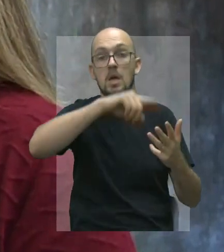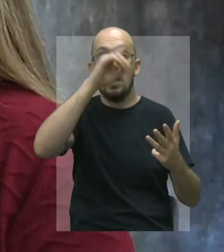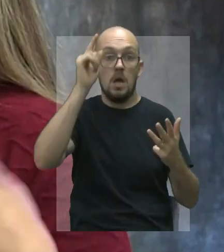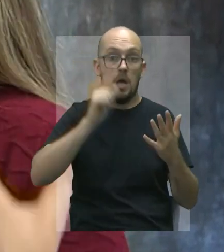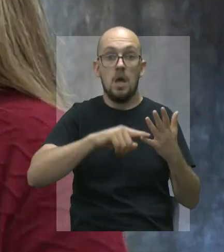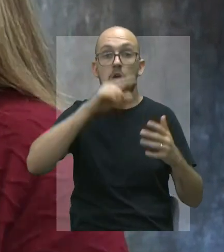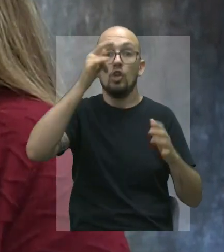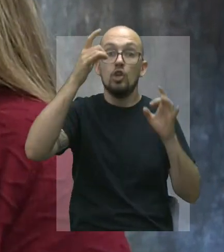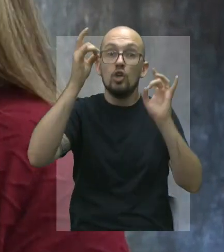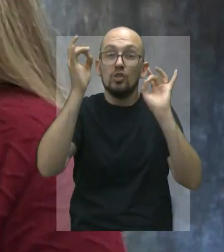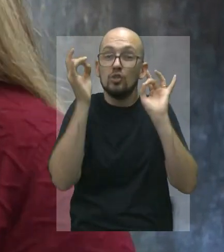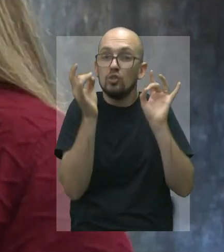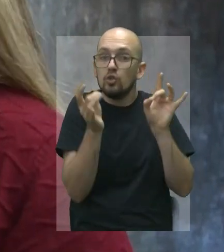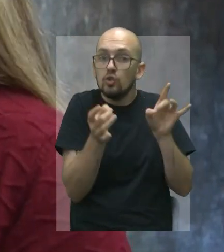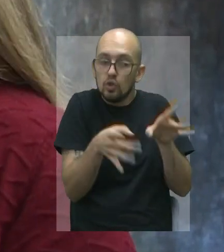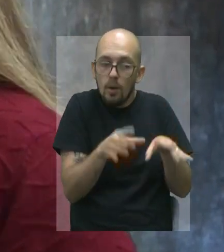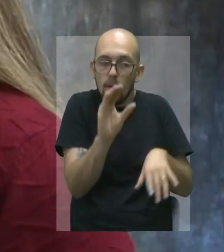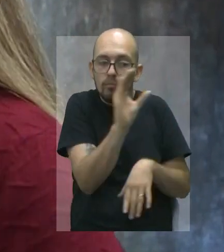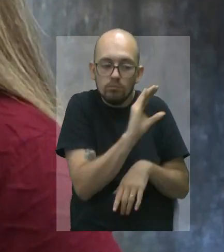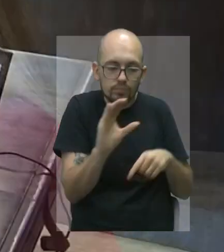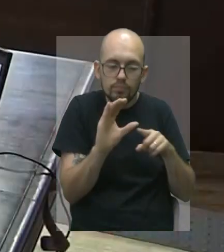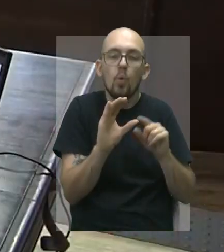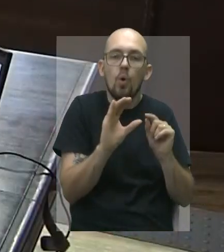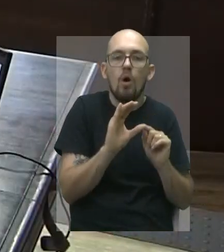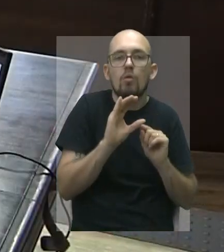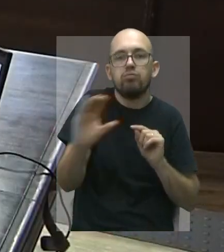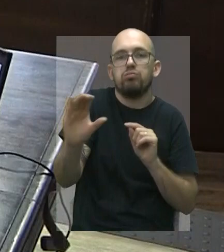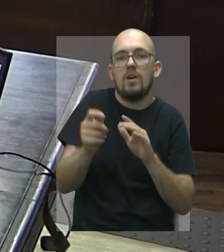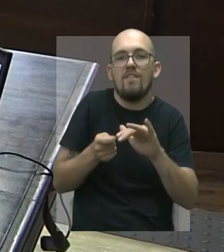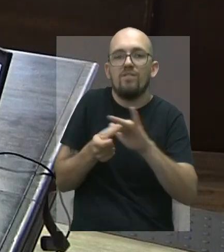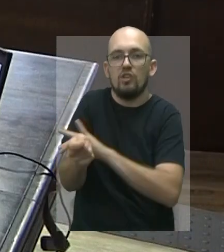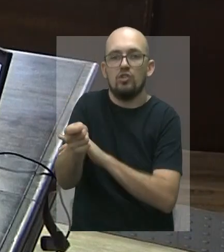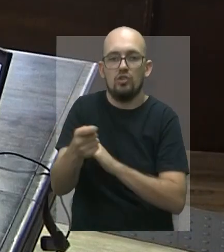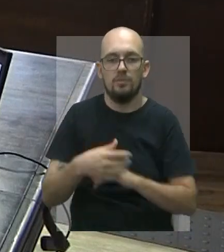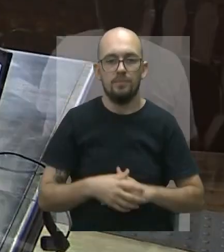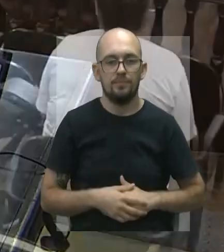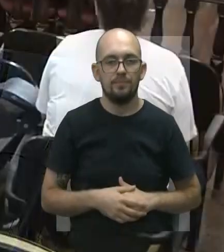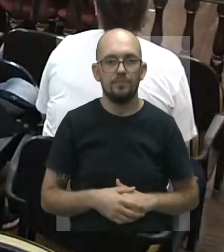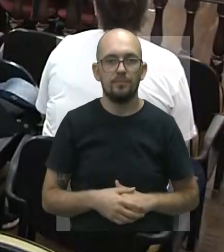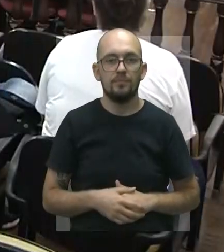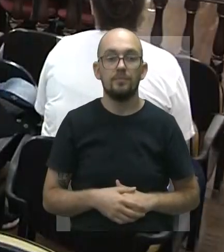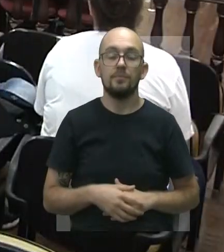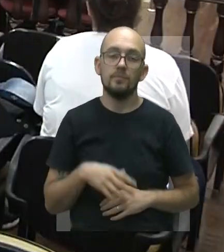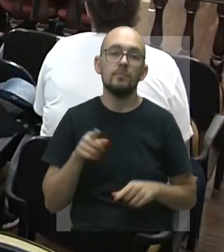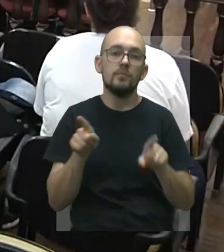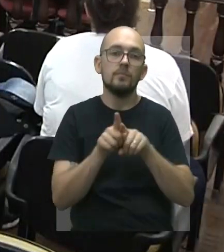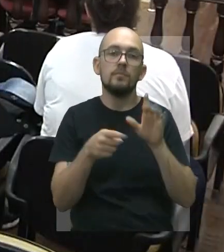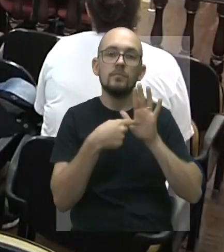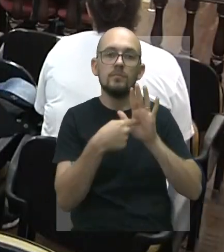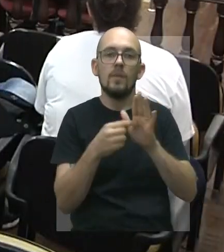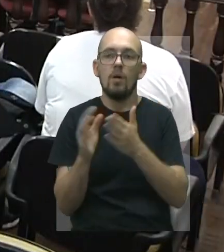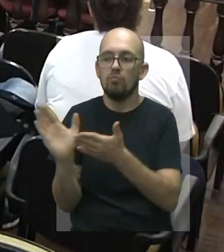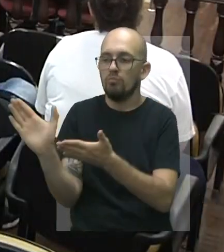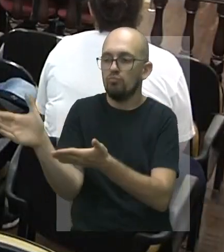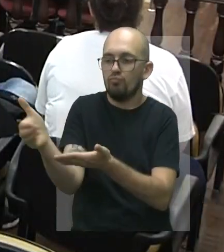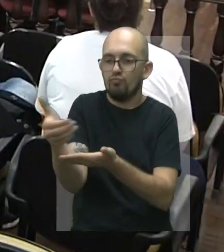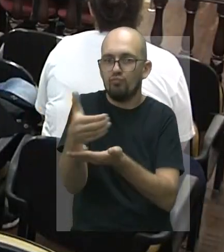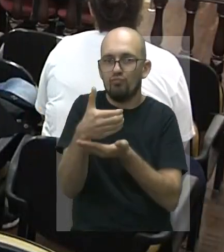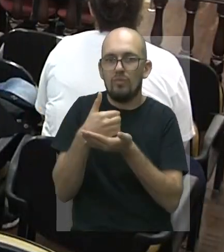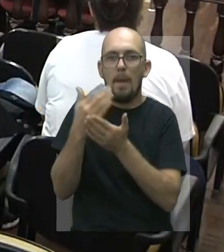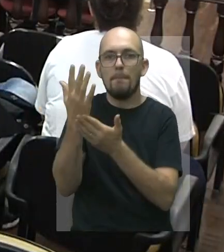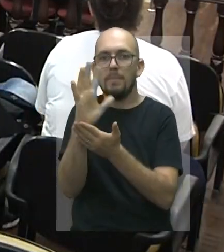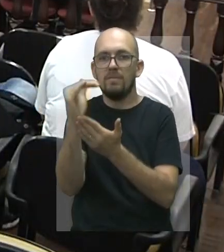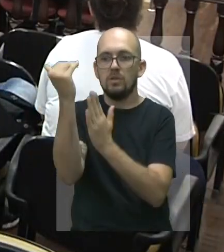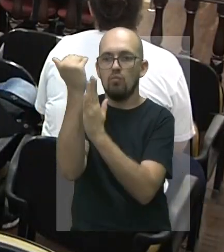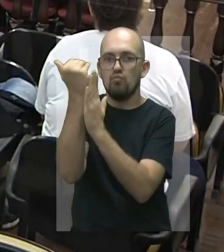gente destina para os investimentos. Além de apresentar a previsão de arrecadação para 2020,